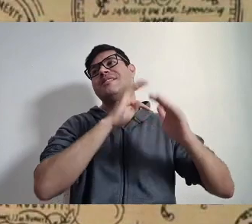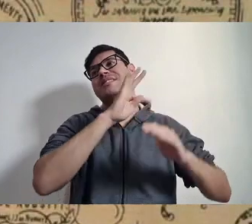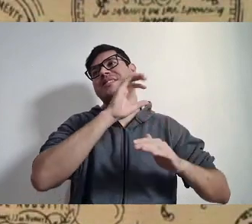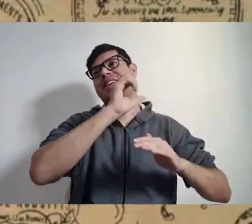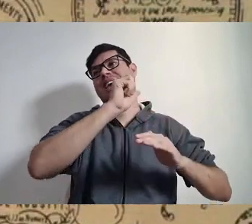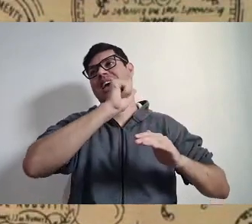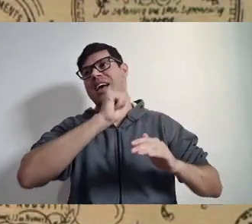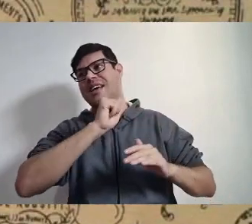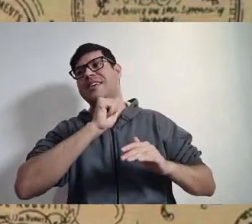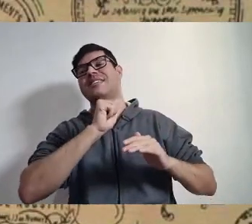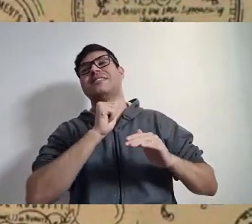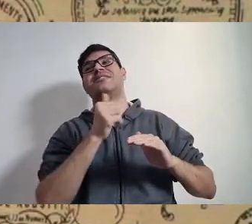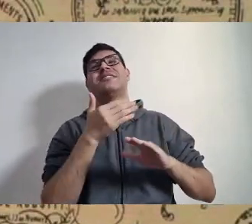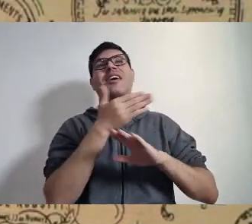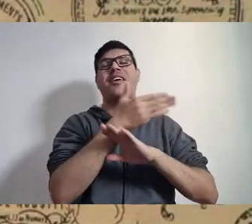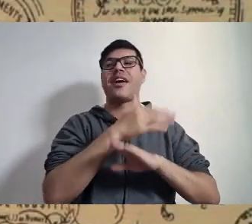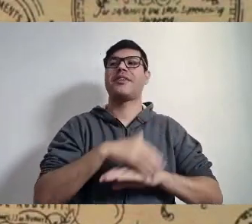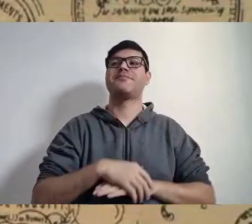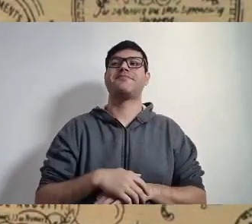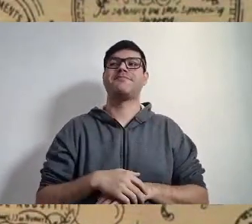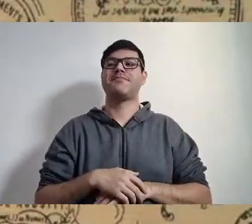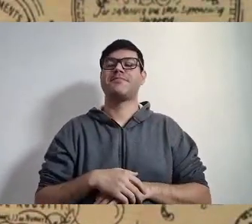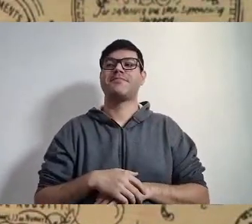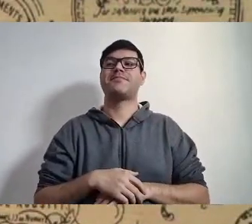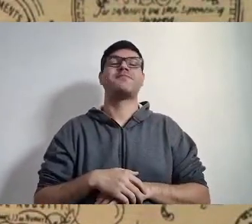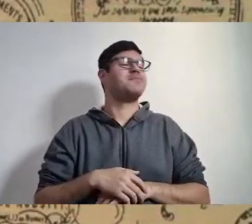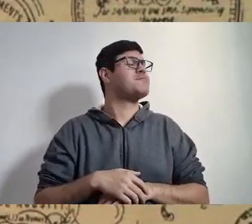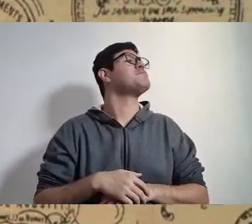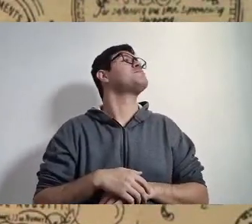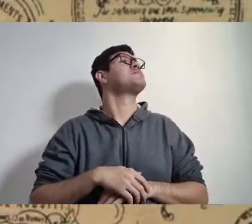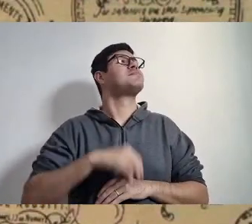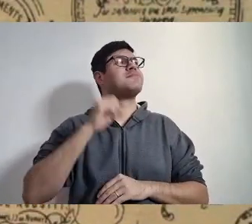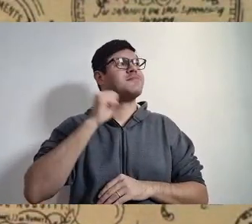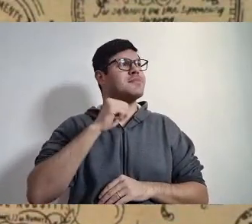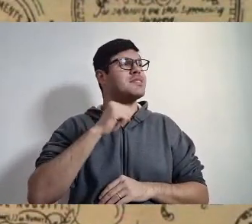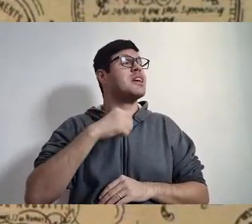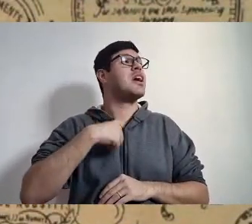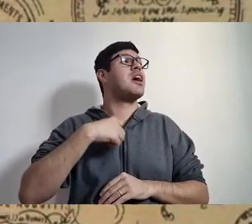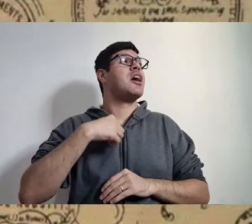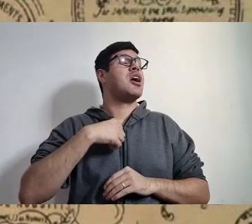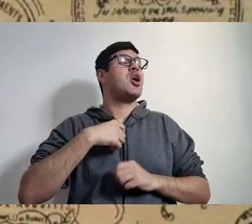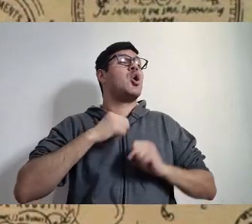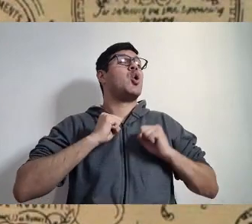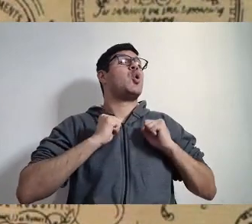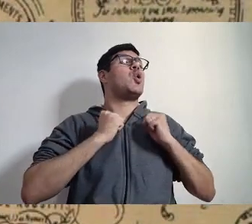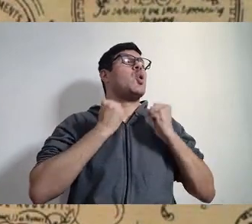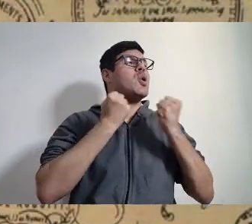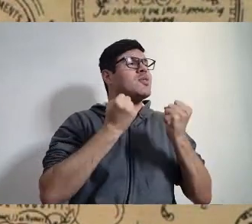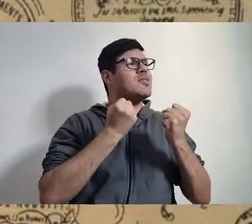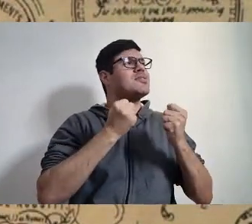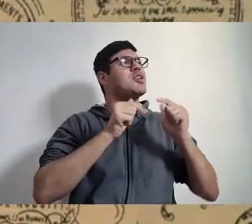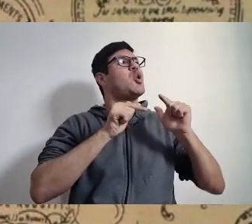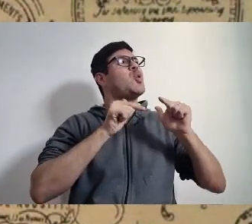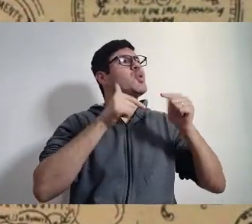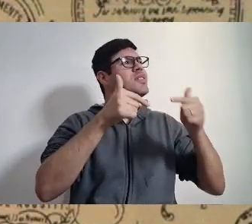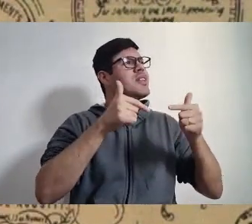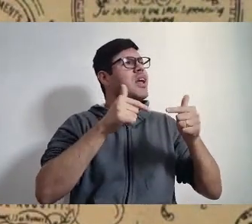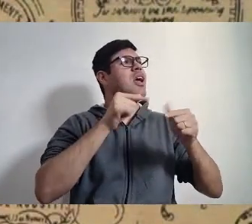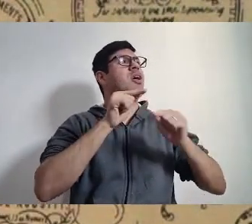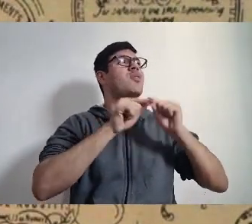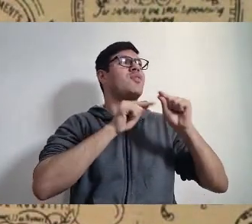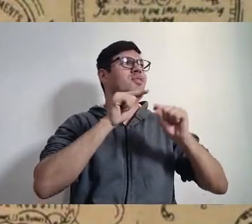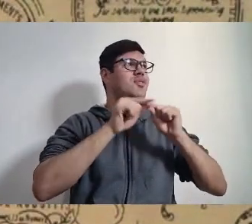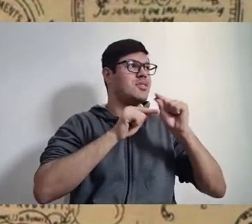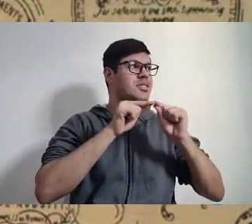mesmo. O que eu tenho lutado é para que terceirize as frotas ou conceda